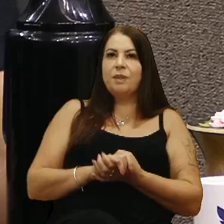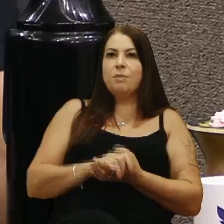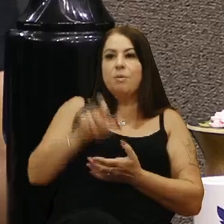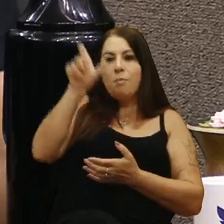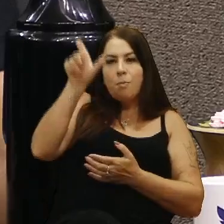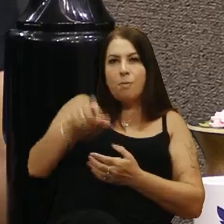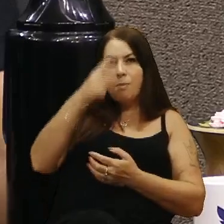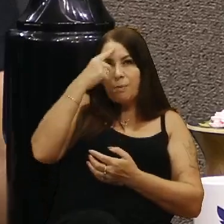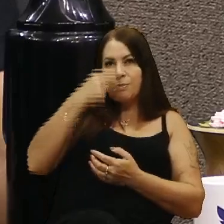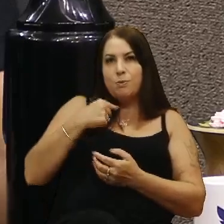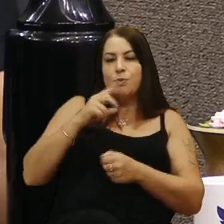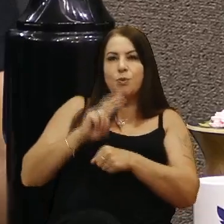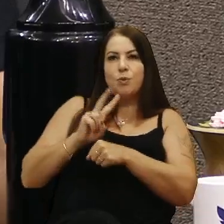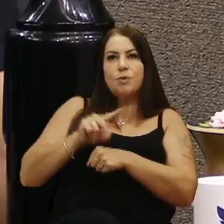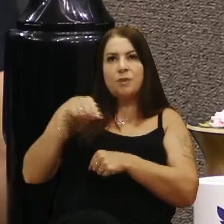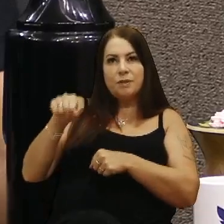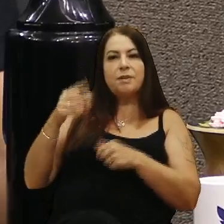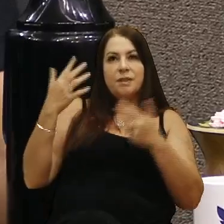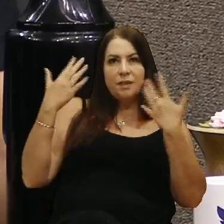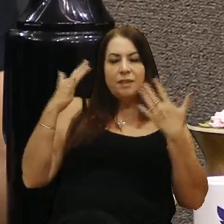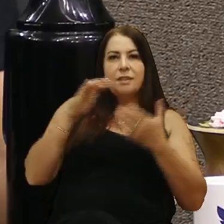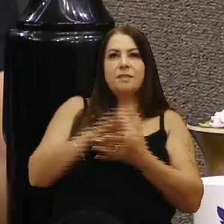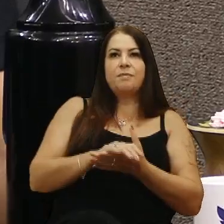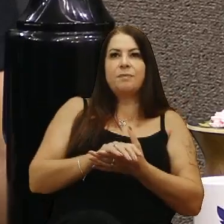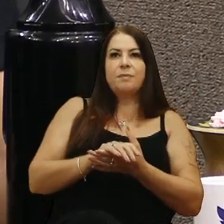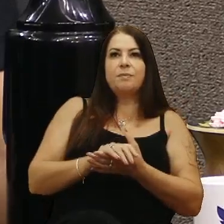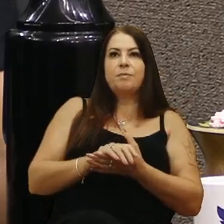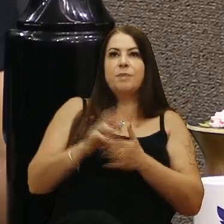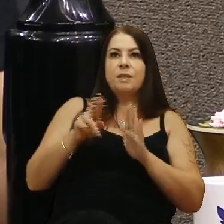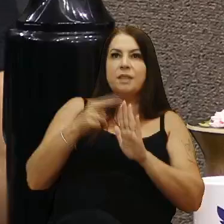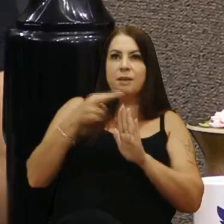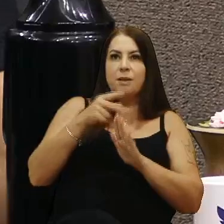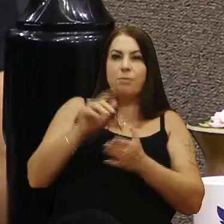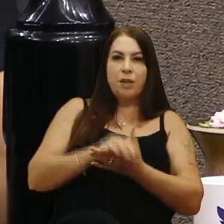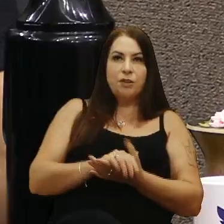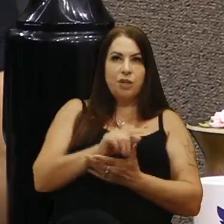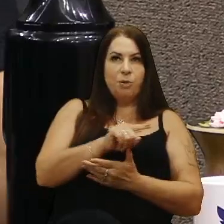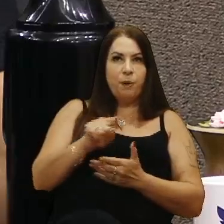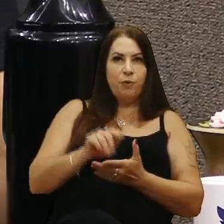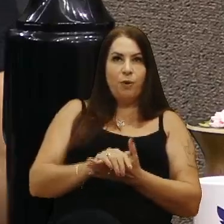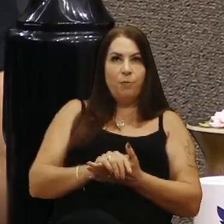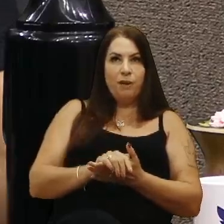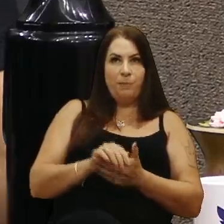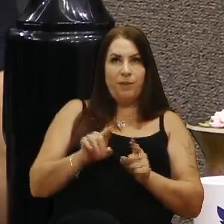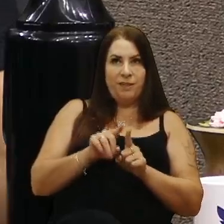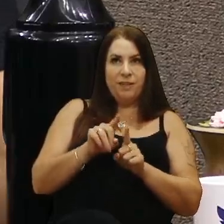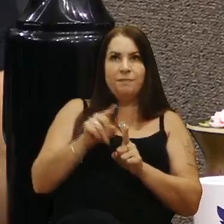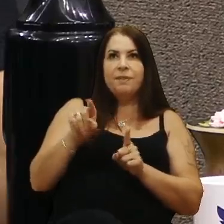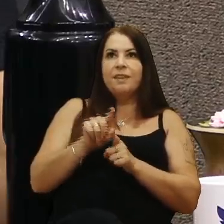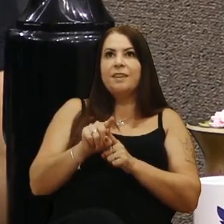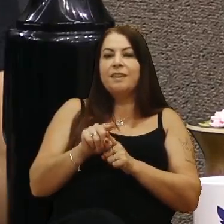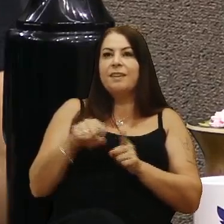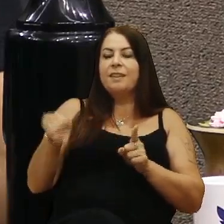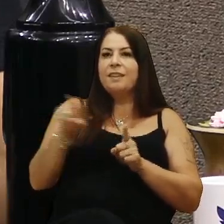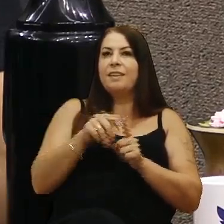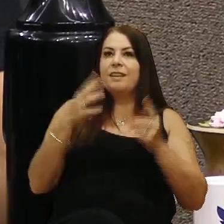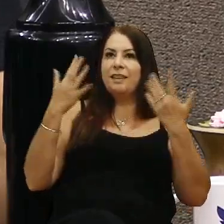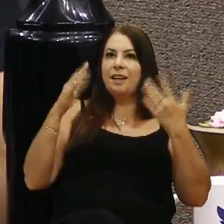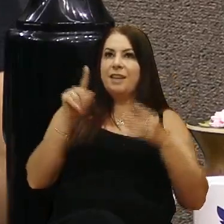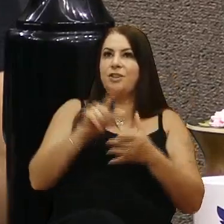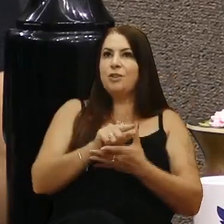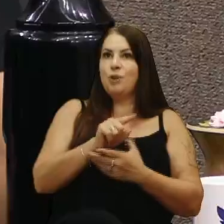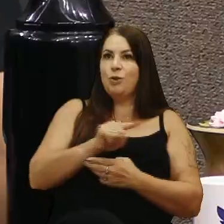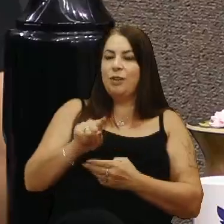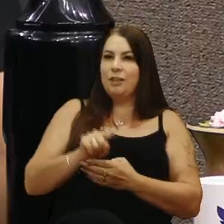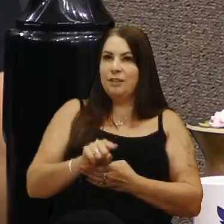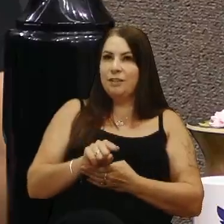personalizado e cuidadoso com quem vai. Então, parabéns por esse requerimento. Concede a parte, vereador. Obviamente, voto favorável, mas também quero lhe parabenizar por fazer